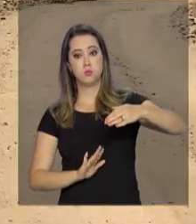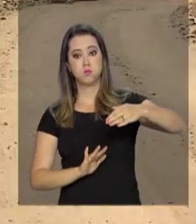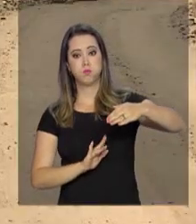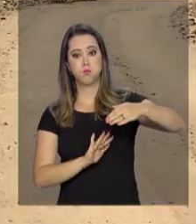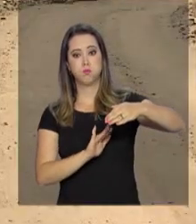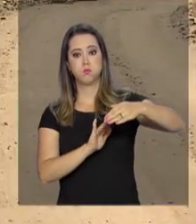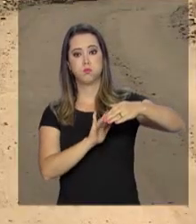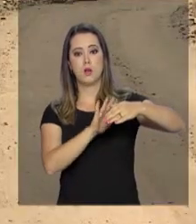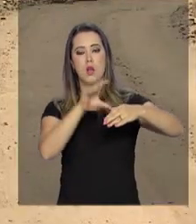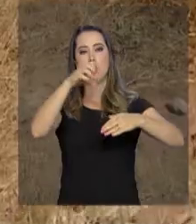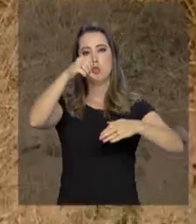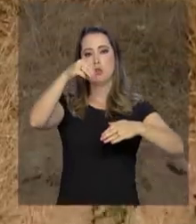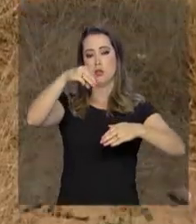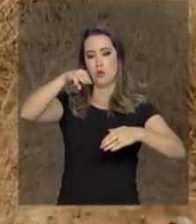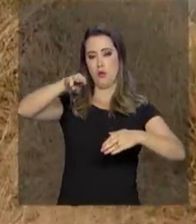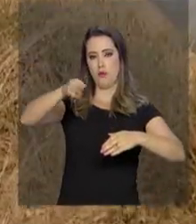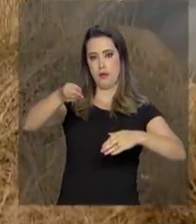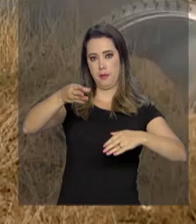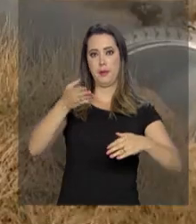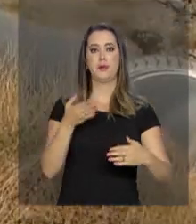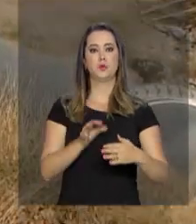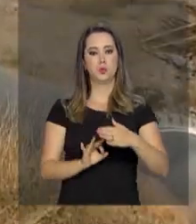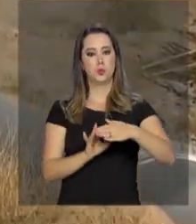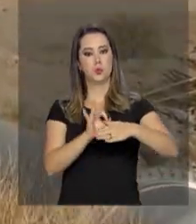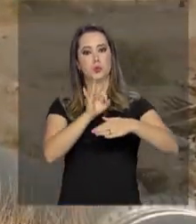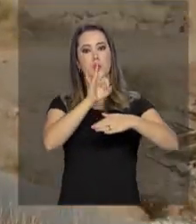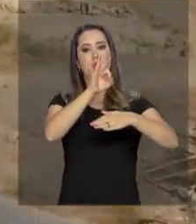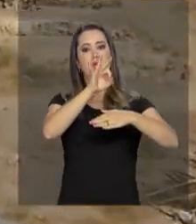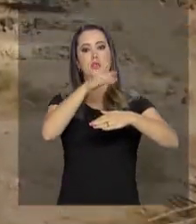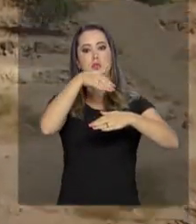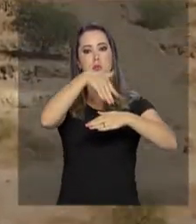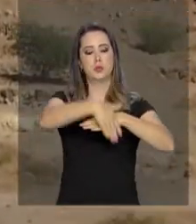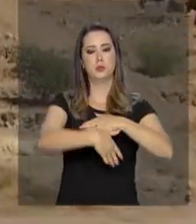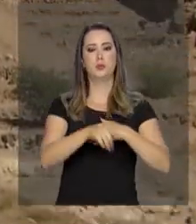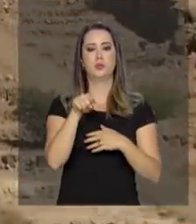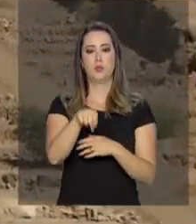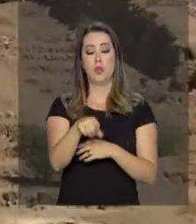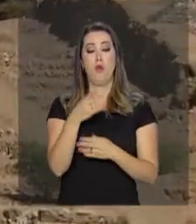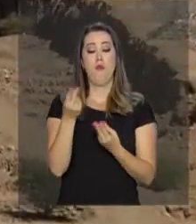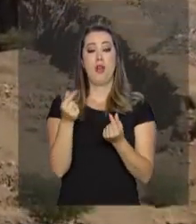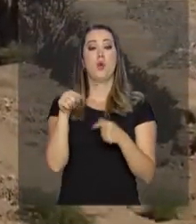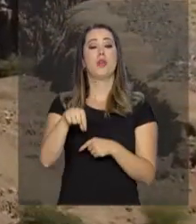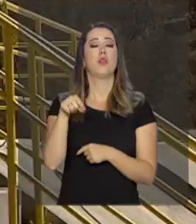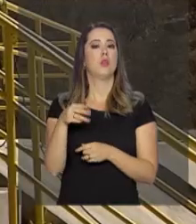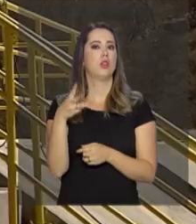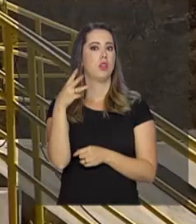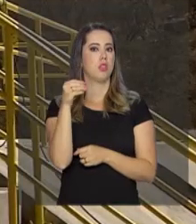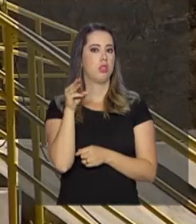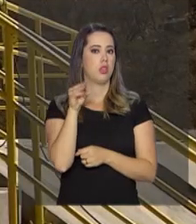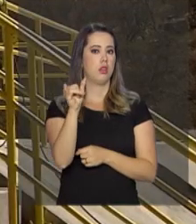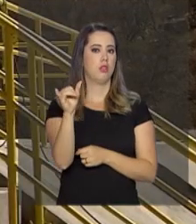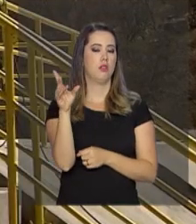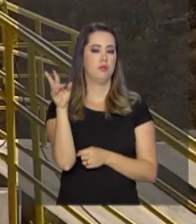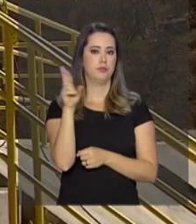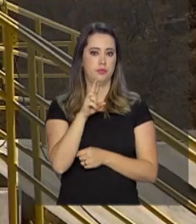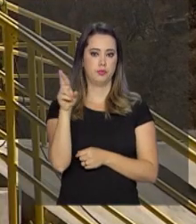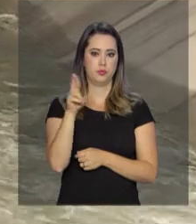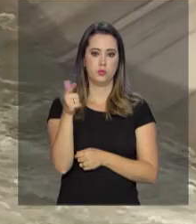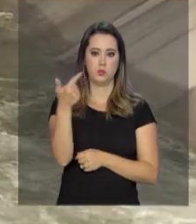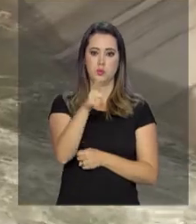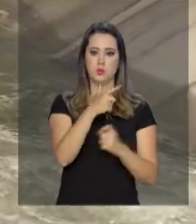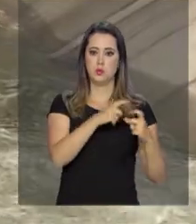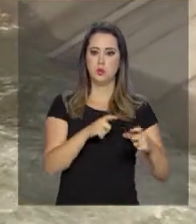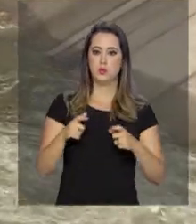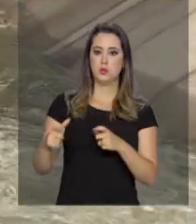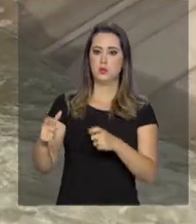prédio de 30 andares só este trecho do projeto custou 30 milhões de reais as outras duas estações de bombeamento